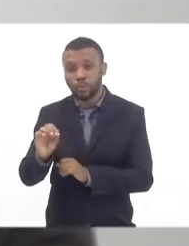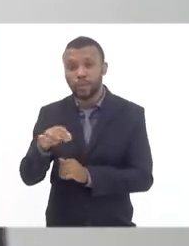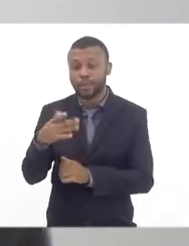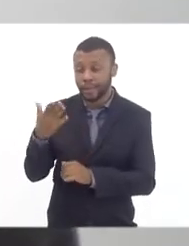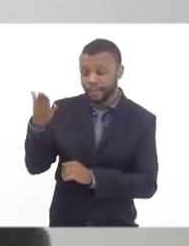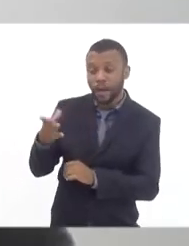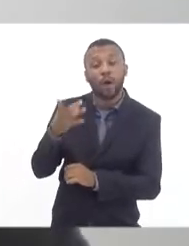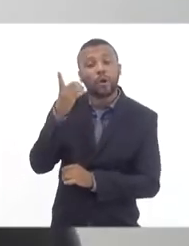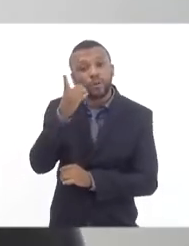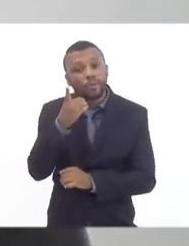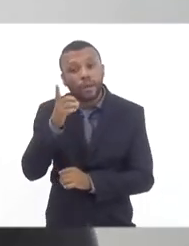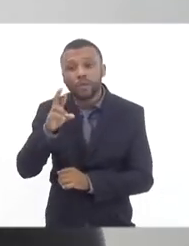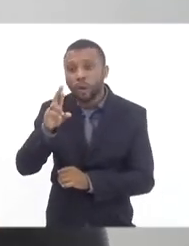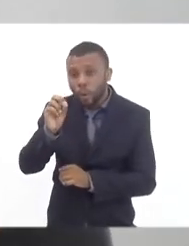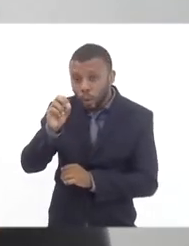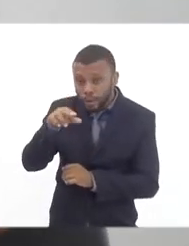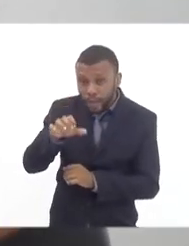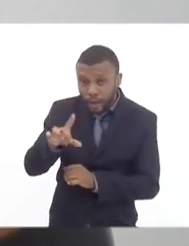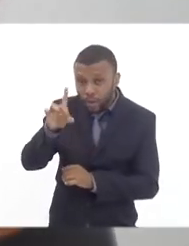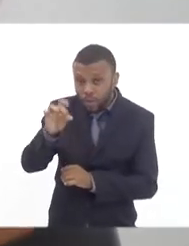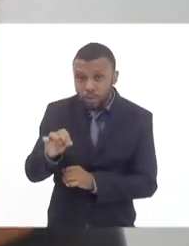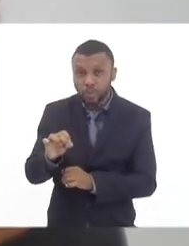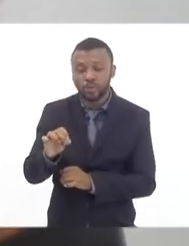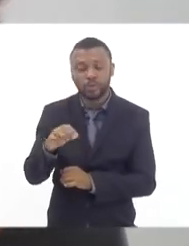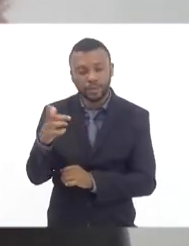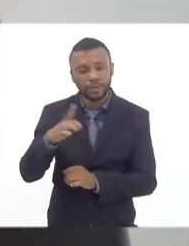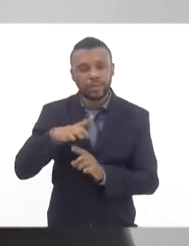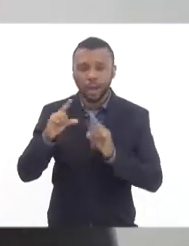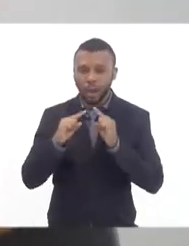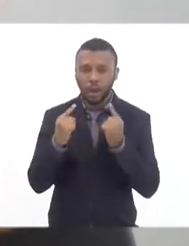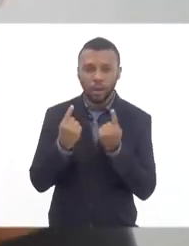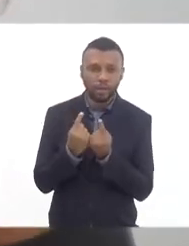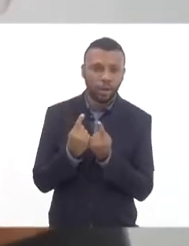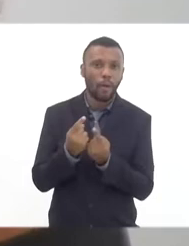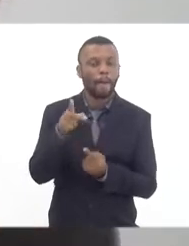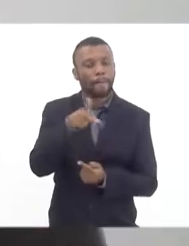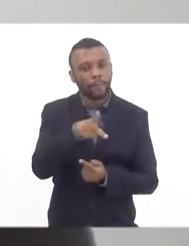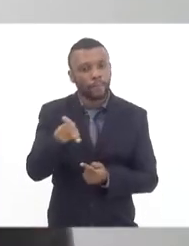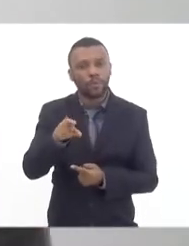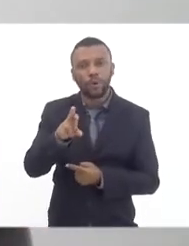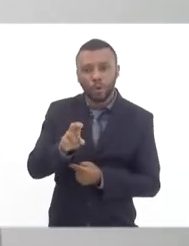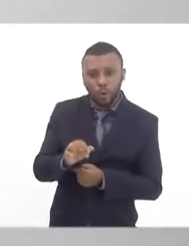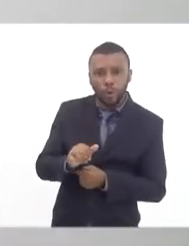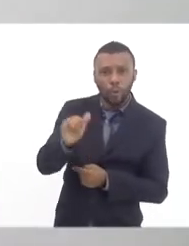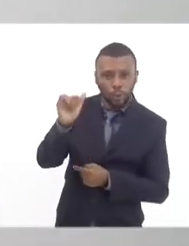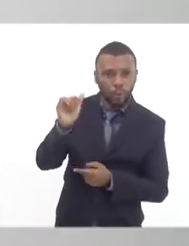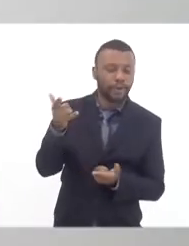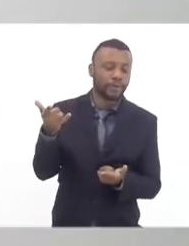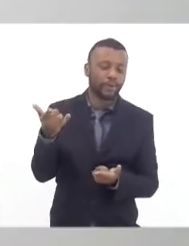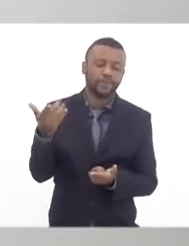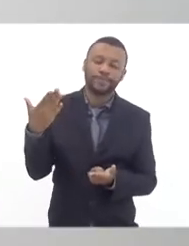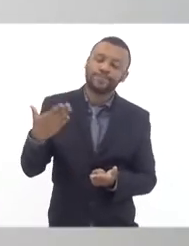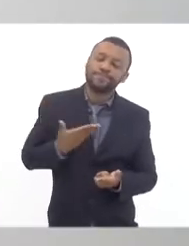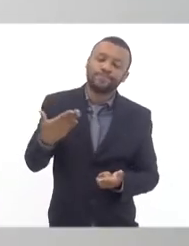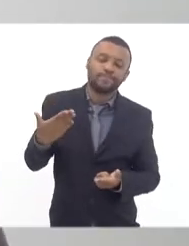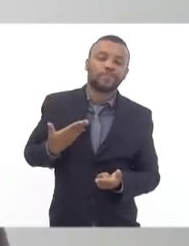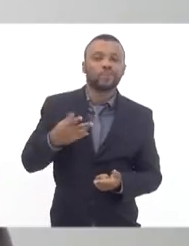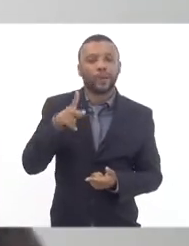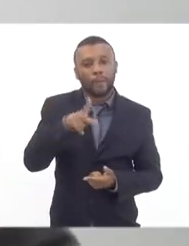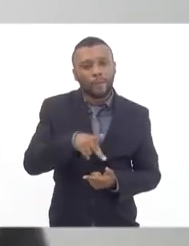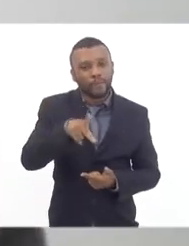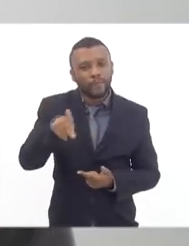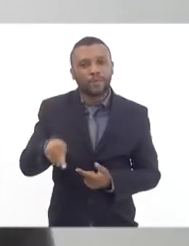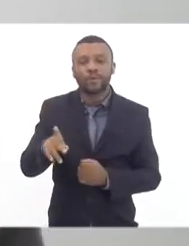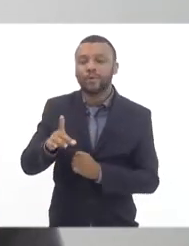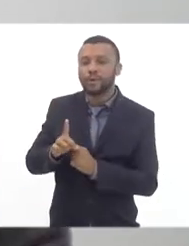Ronaldo Anchieta, né, que foi para a reunião, viu, Mauro? O professor Rui também estava lá. Rui é um querido, um professor,